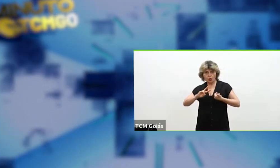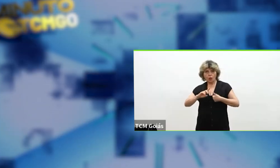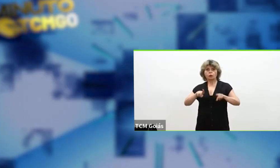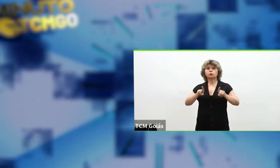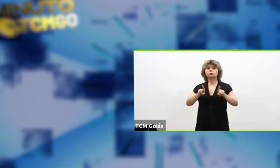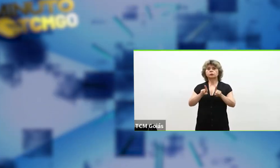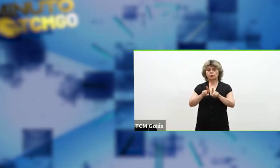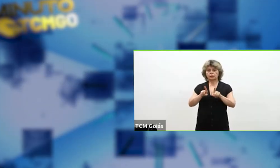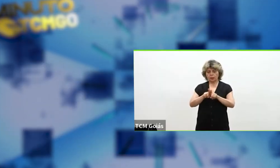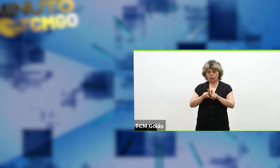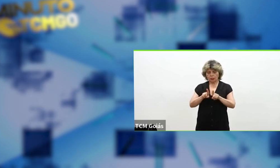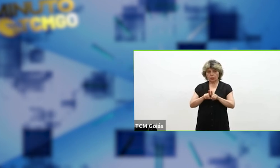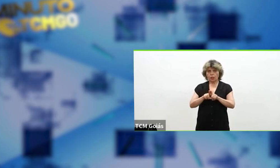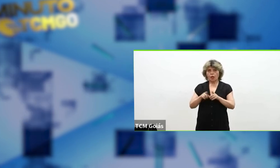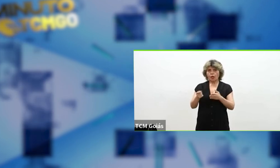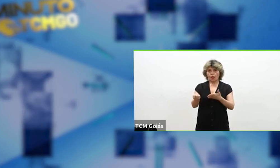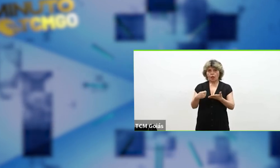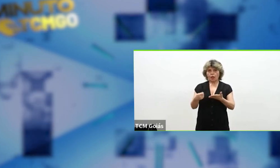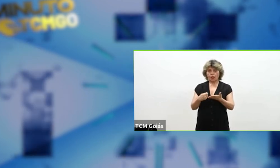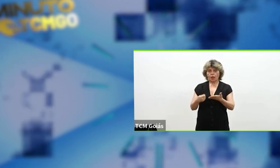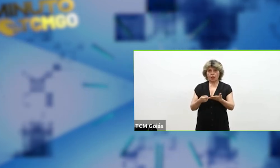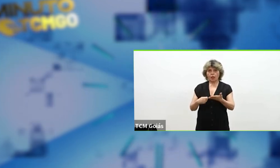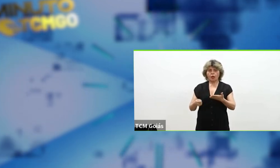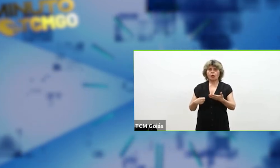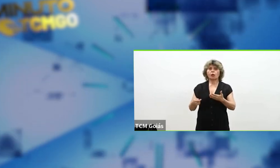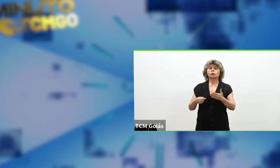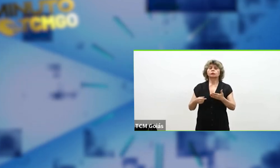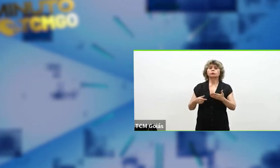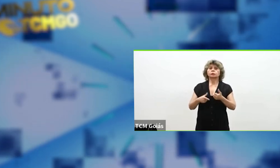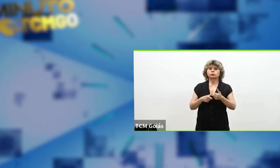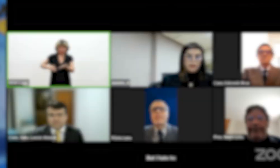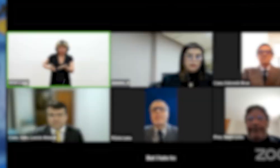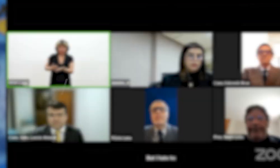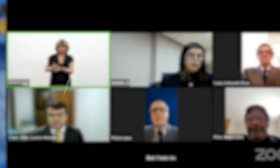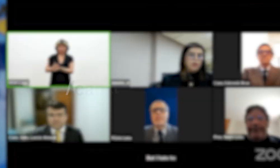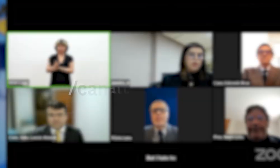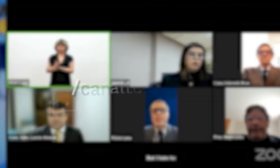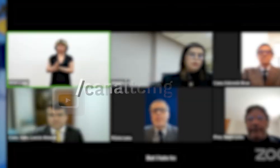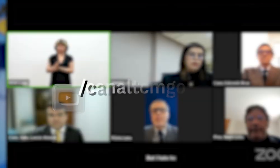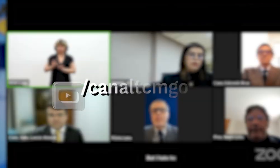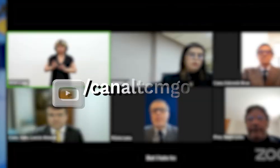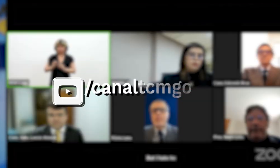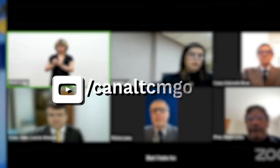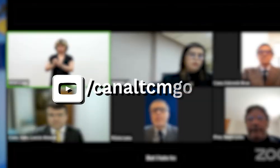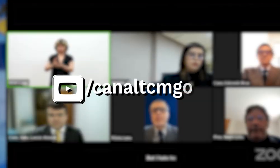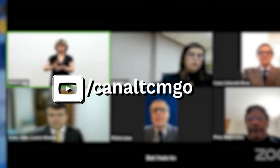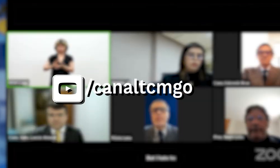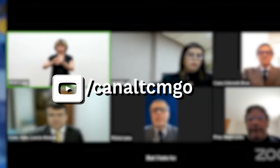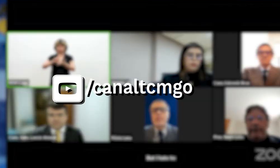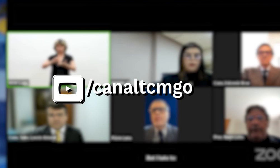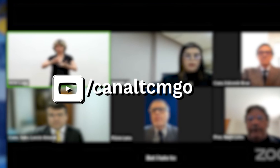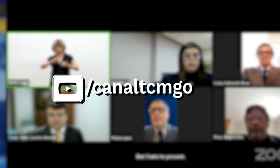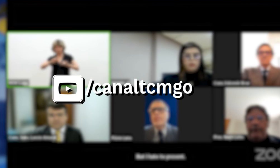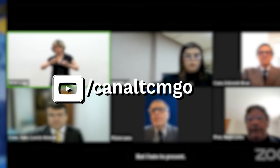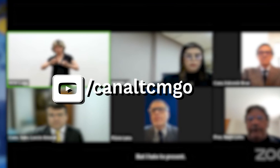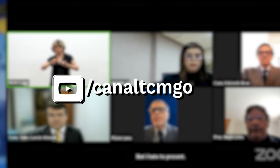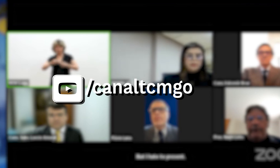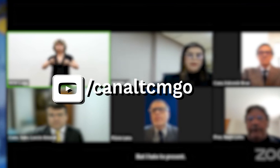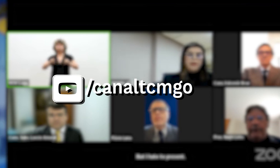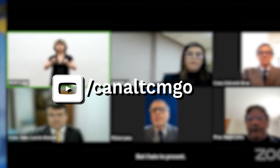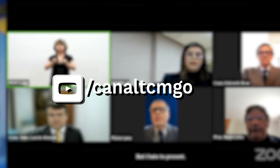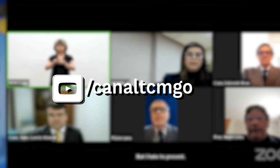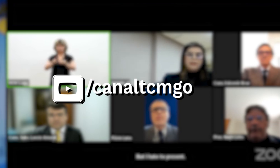Vanusa Oliveira, a tradução da sessão para a linguagem de sinais. A sessão foi transmitida ao vivo e pode ser revista no canal do